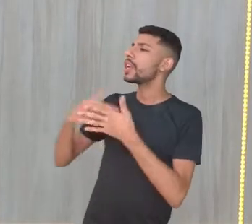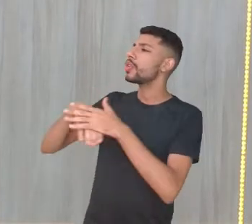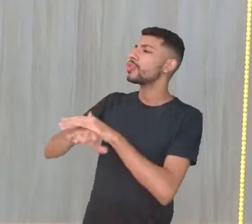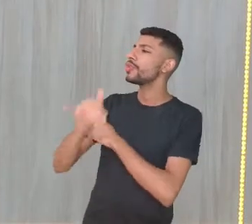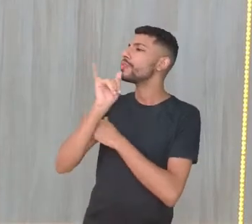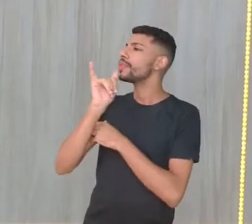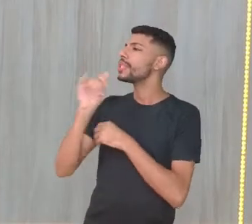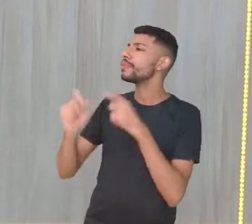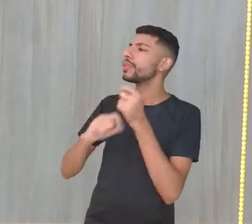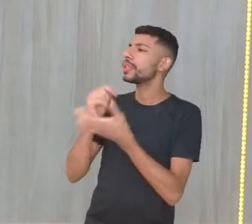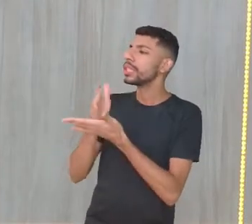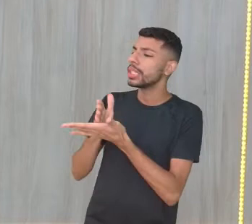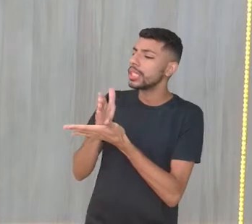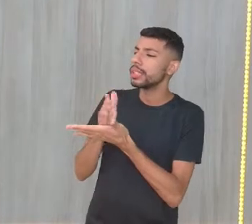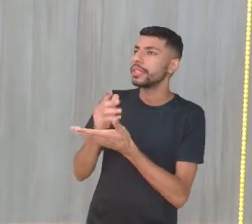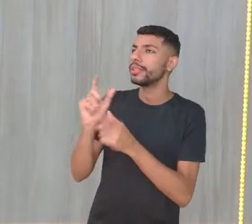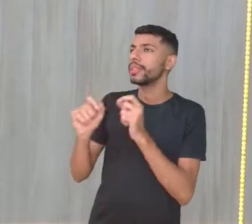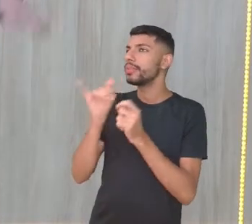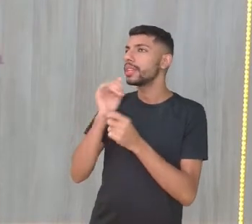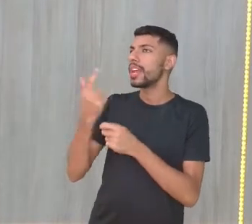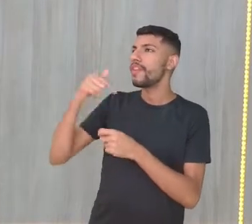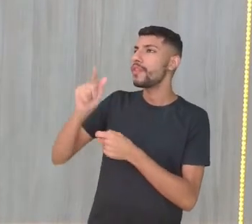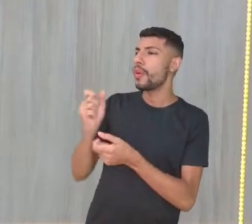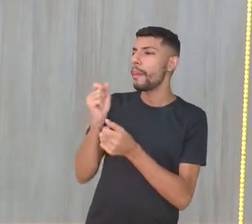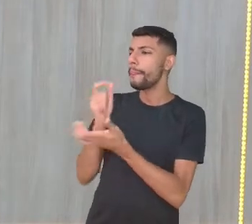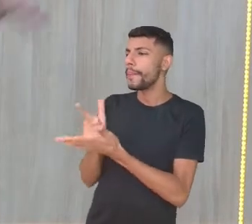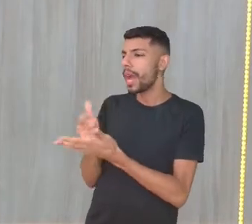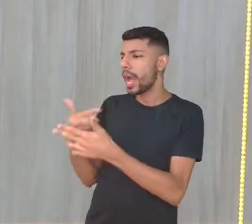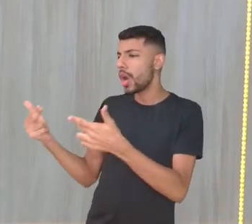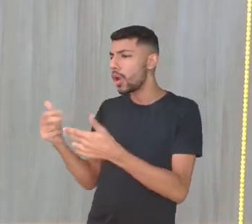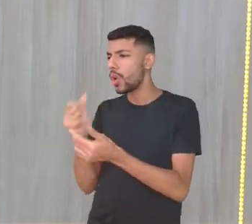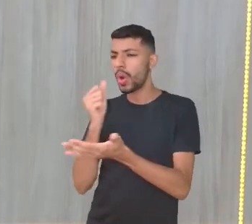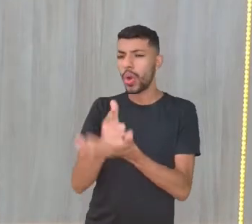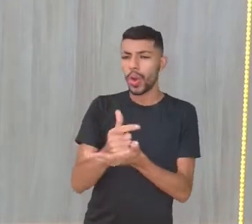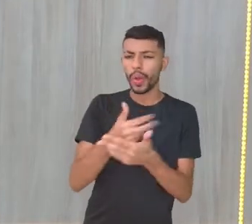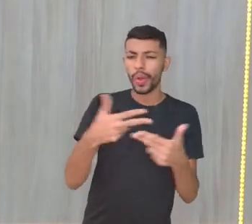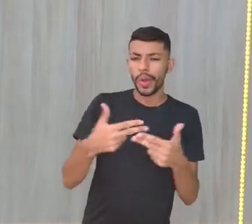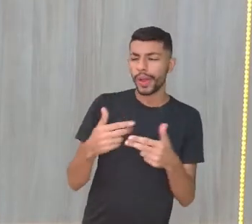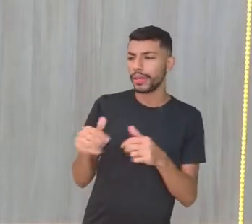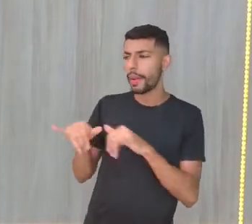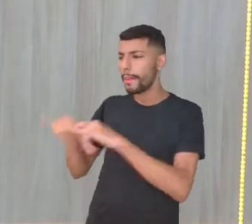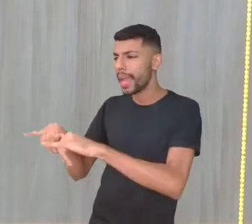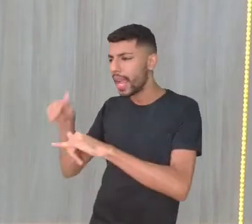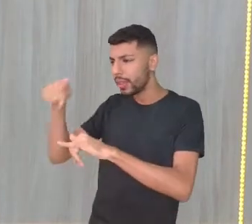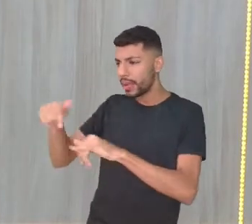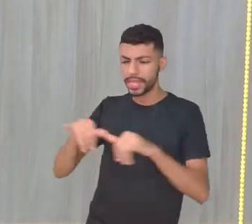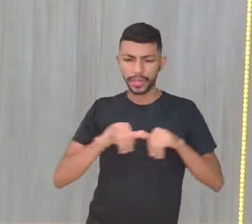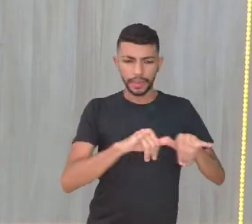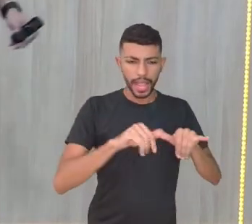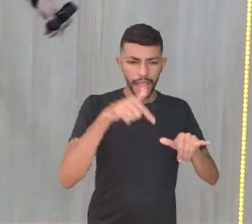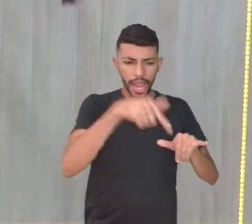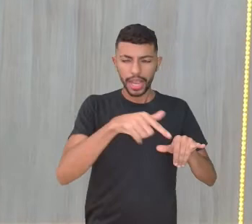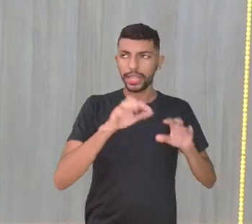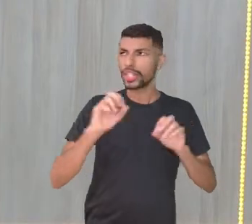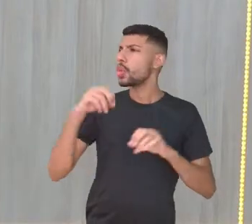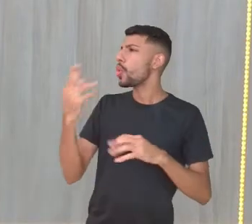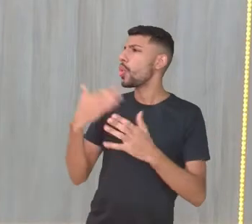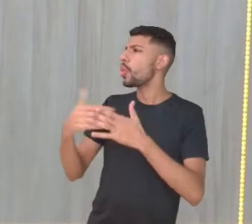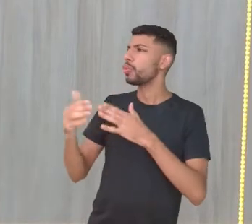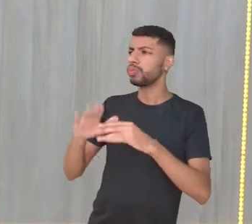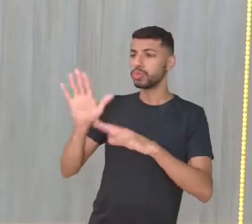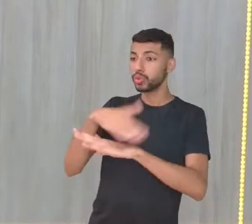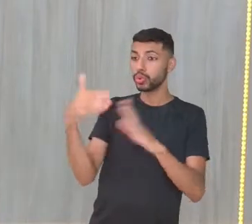tipo, vou comprar tal e tal coisa em tal mercado, tal e tal coisa em tal outro mercado, ou é tudo num lugar